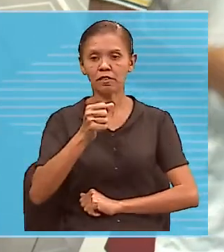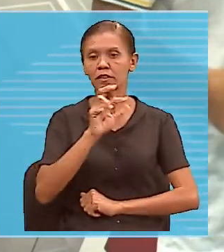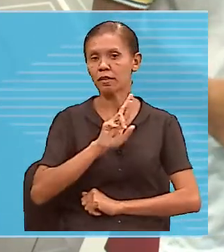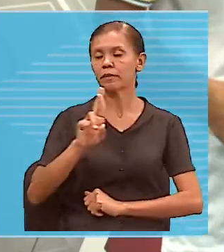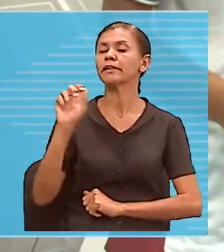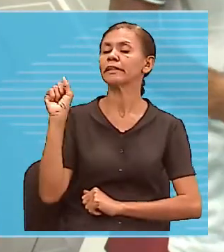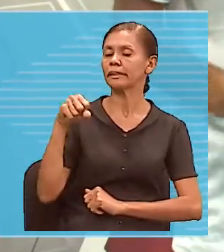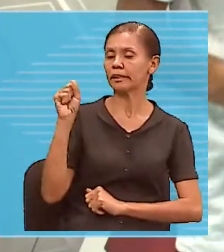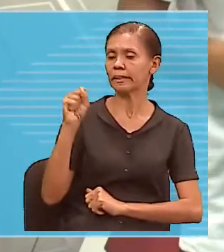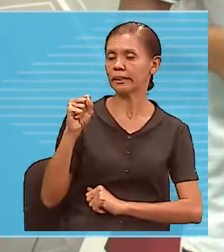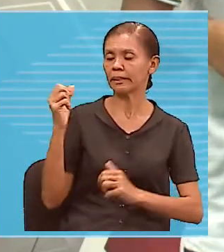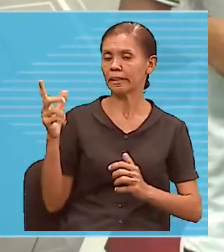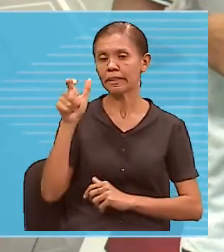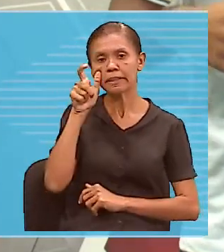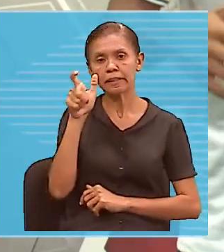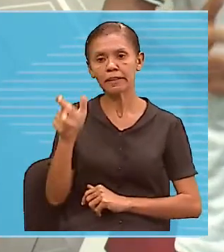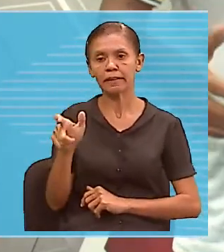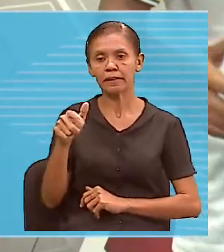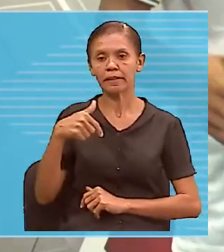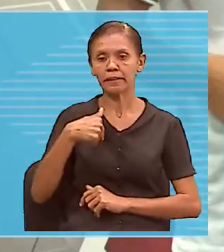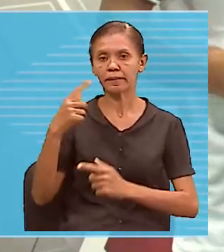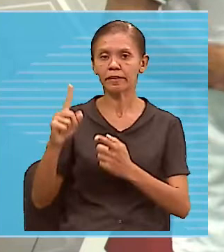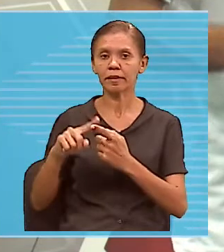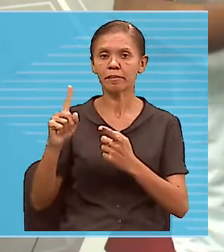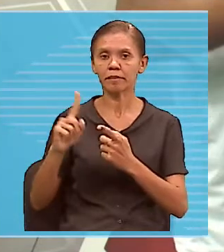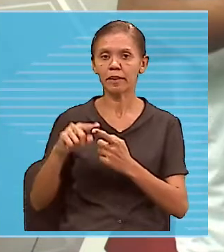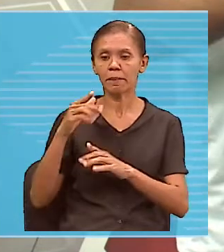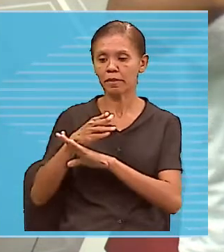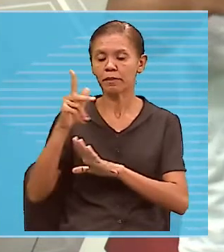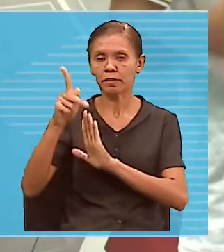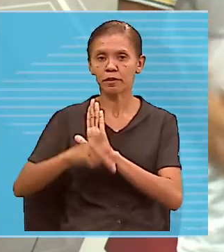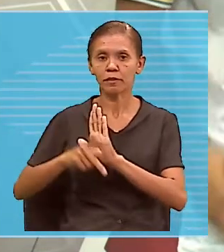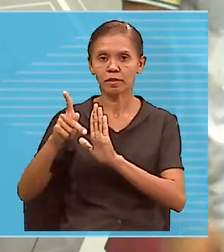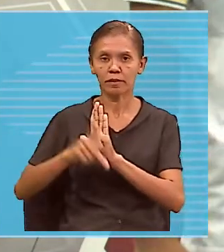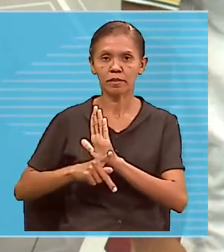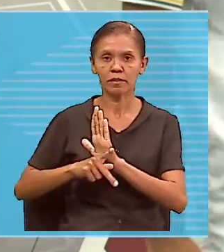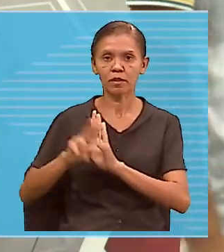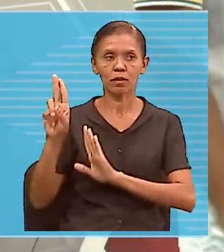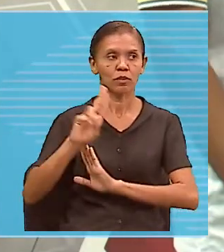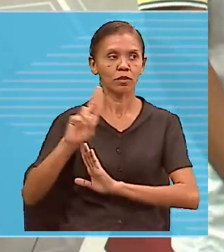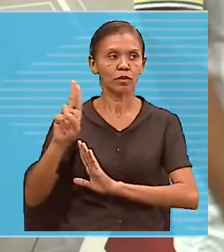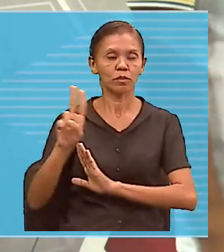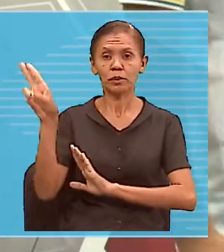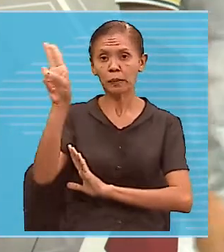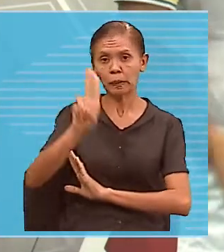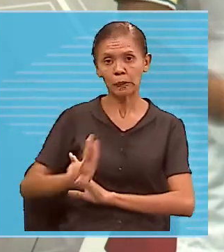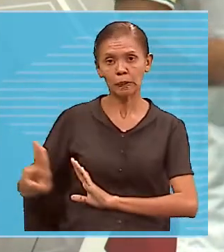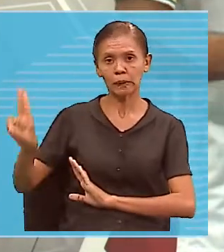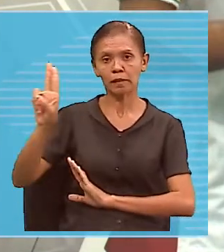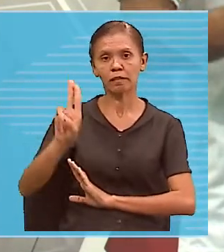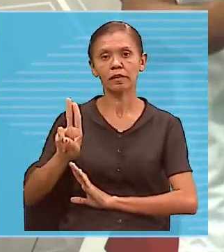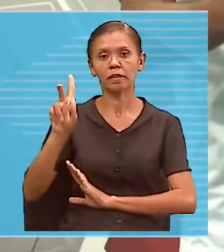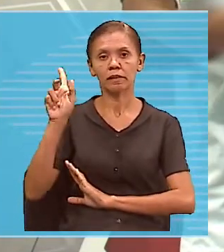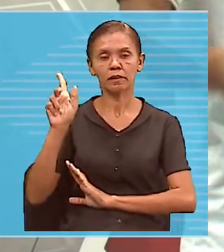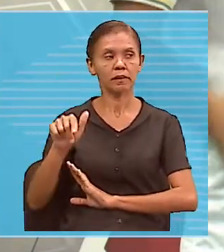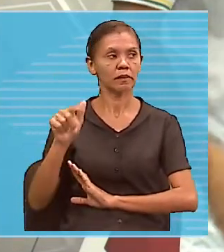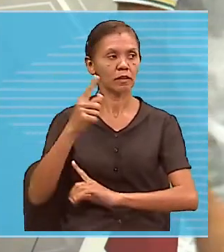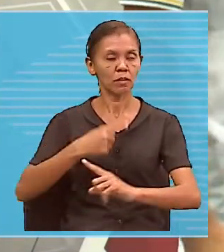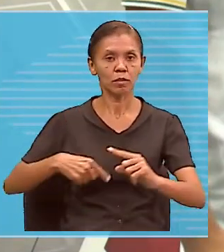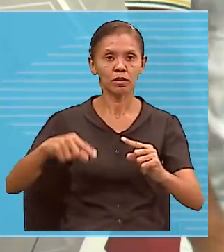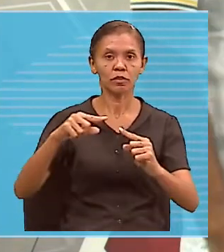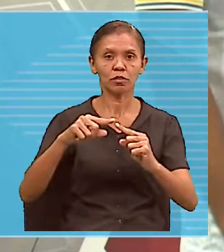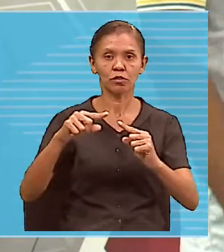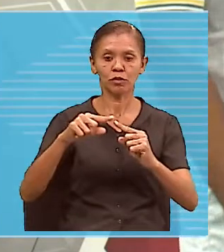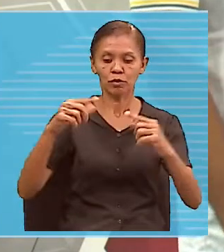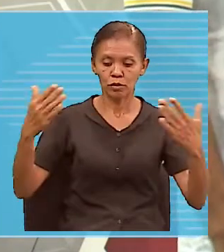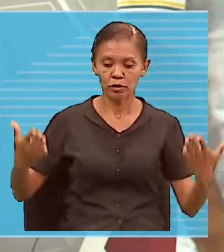parte de um projeto, aliás, eu já vi esse projeto, ele se chama Universitários. Uhum. E é exatamente que ele tinha esse mesmo